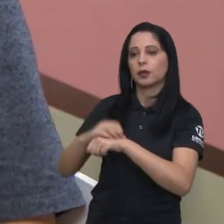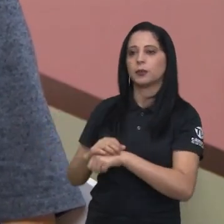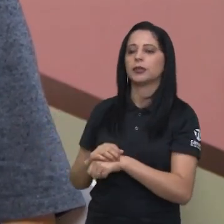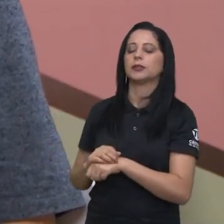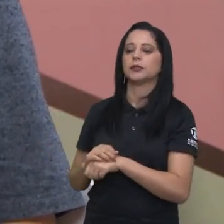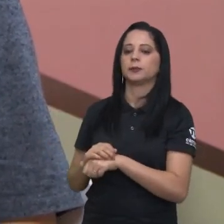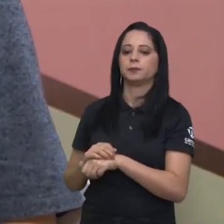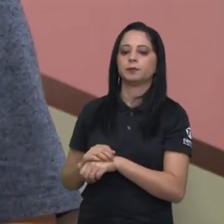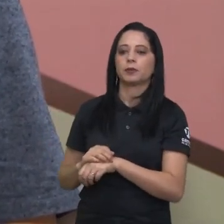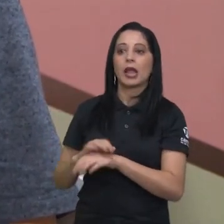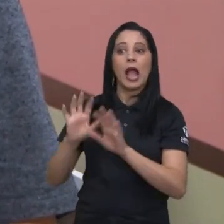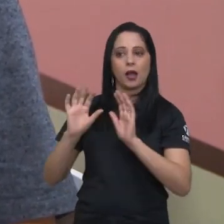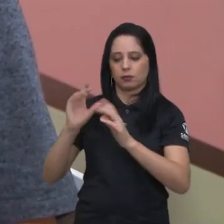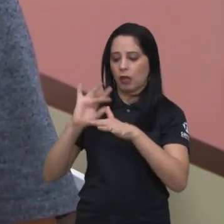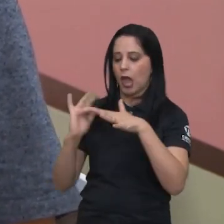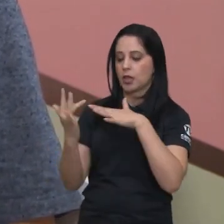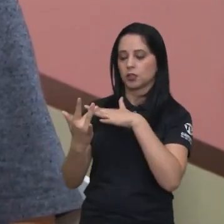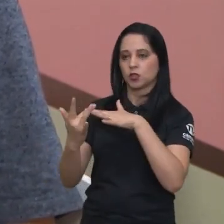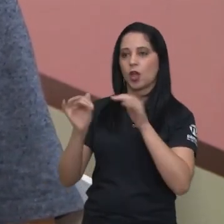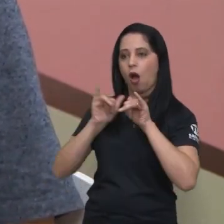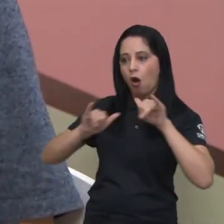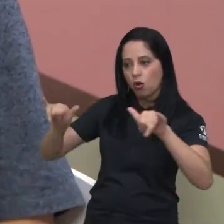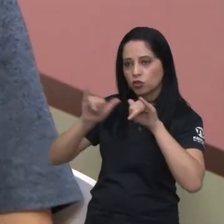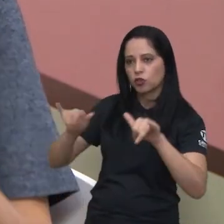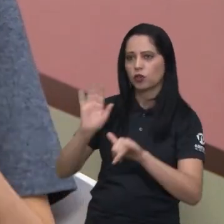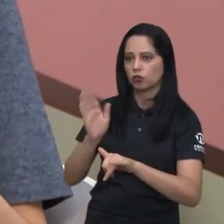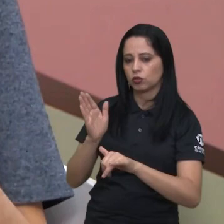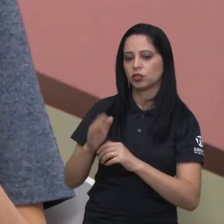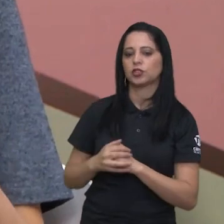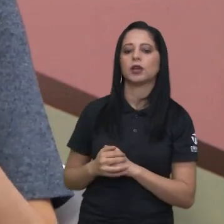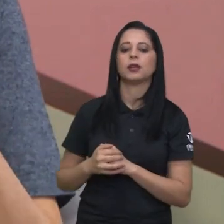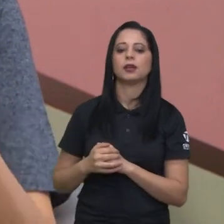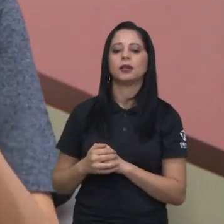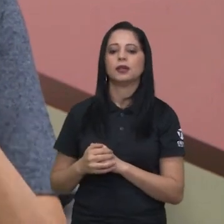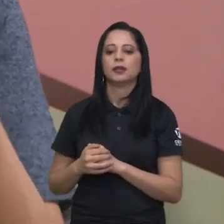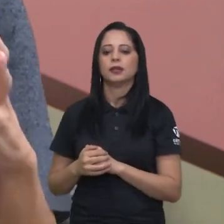com antecedência nas redes sociais oficiais da Prefeitura e